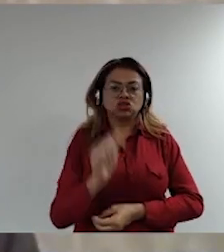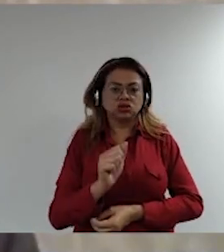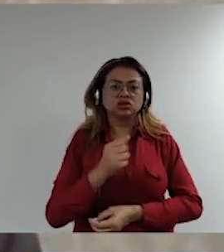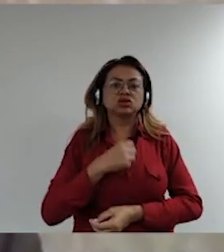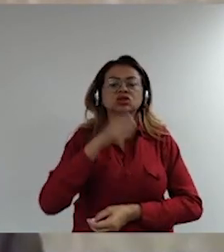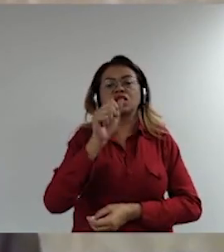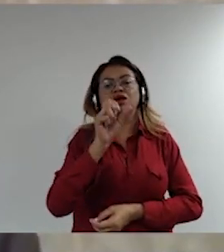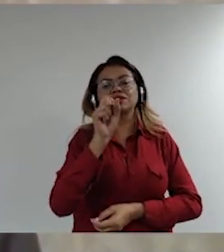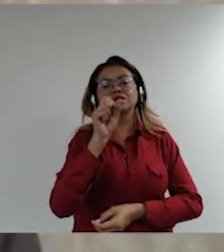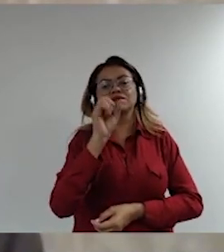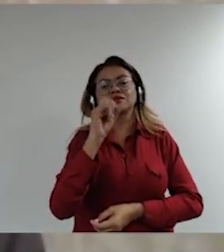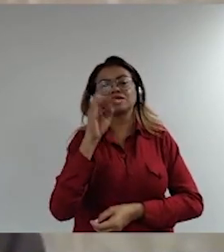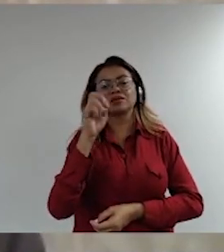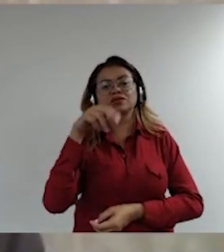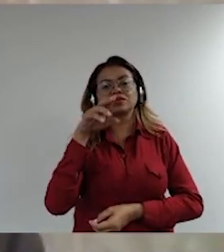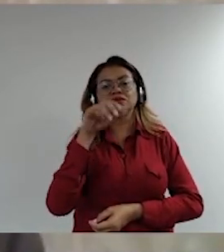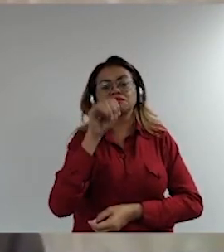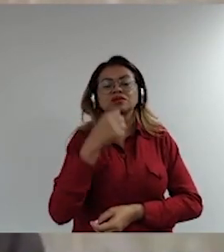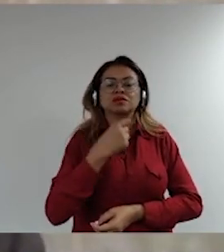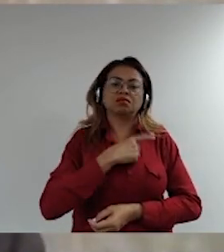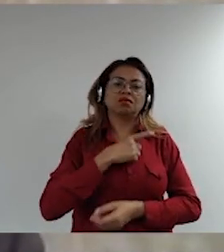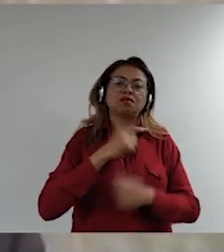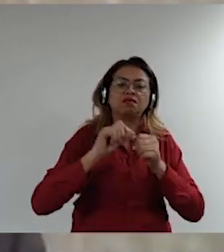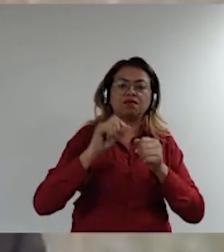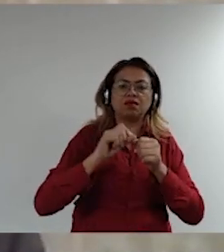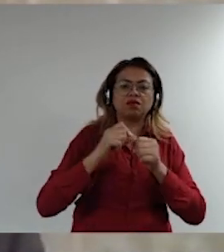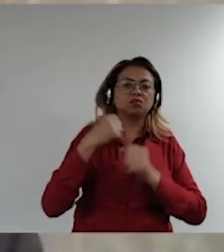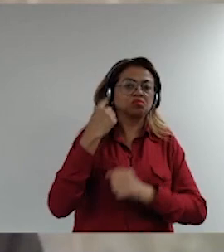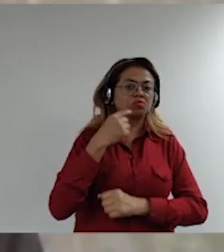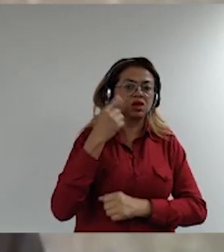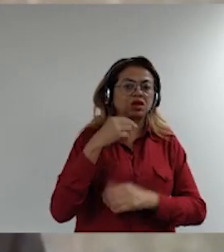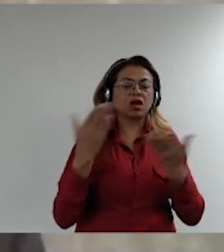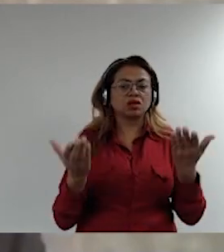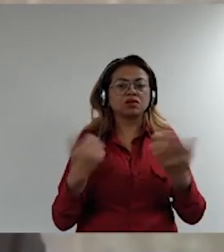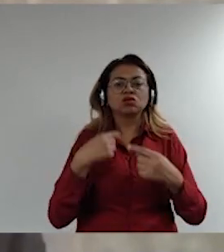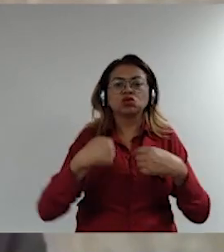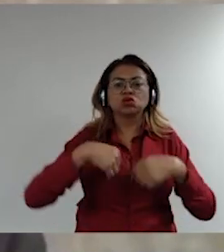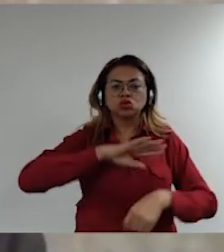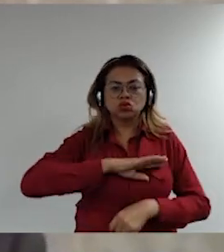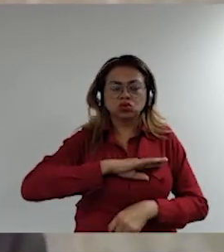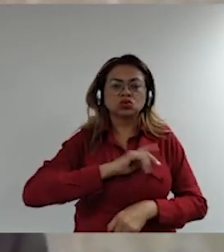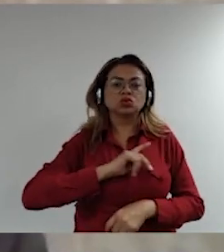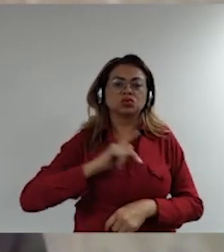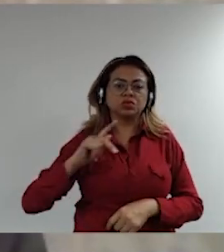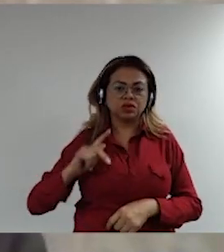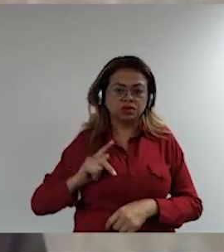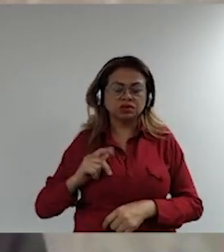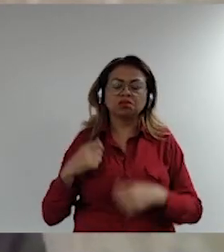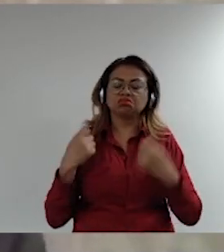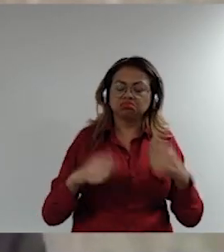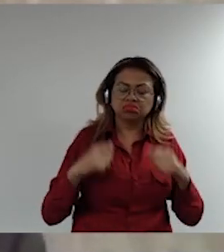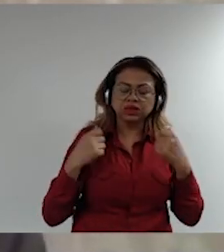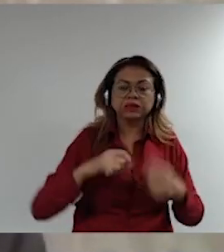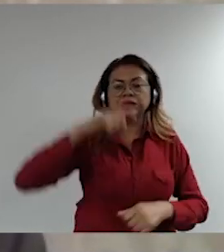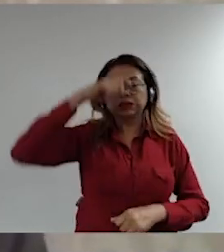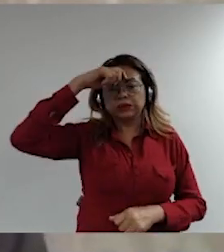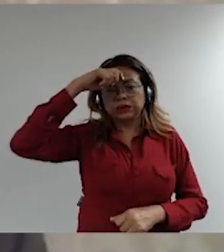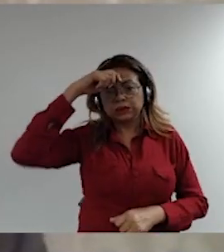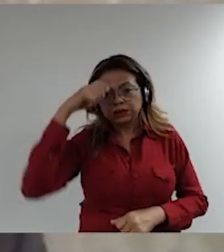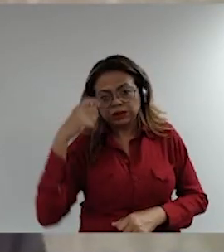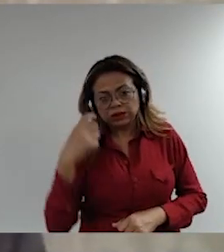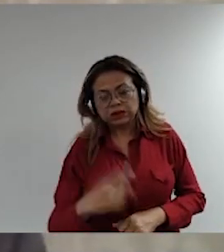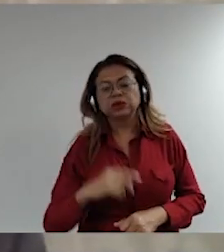advocacia. Os nossos presidentes têm se desdobrado. Nossos presidentes têm